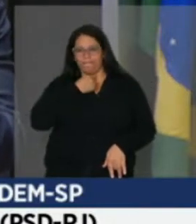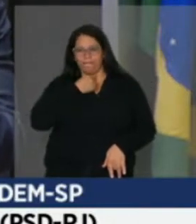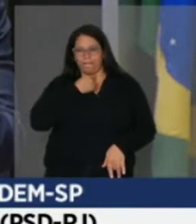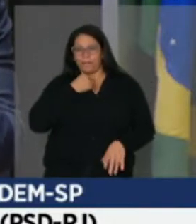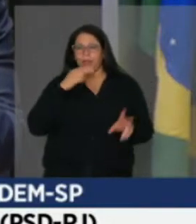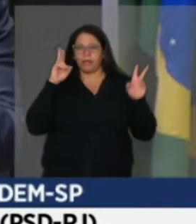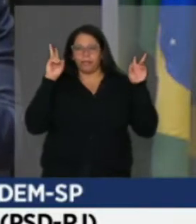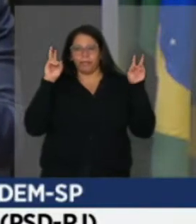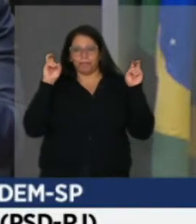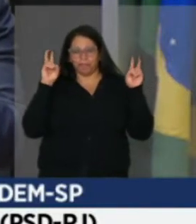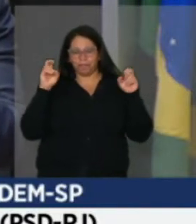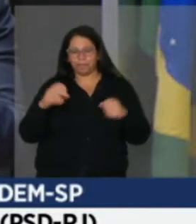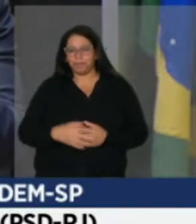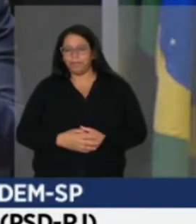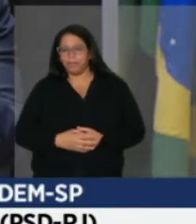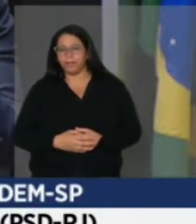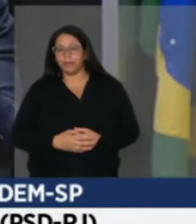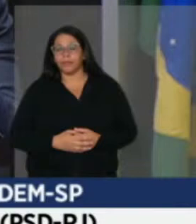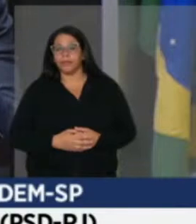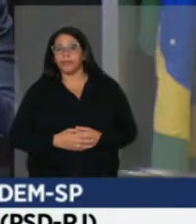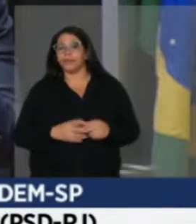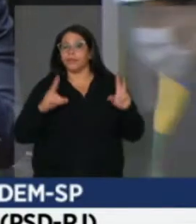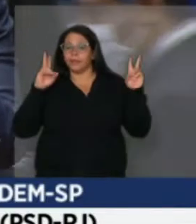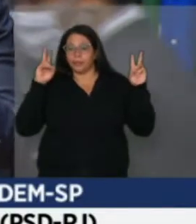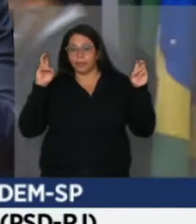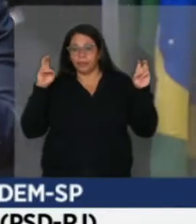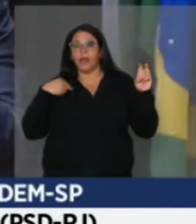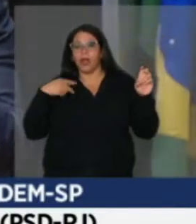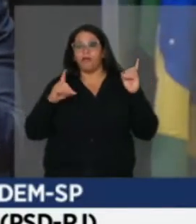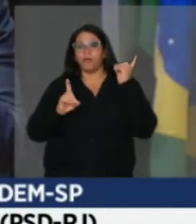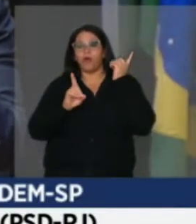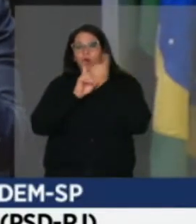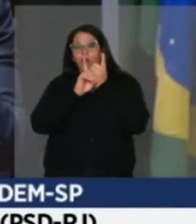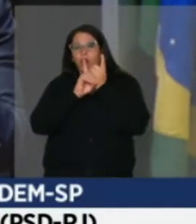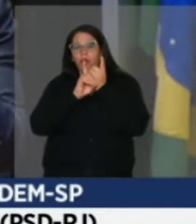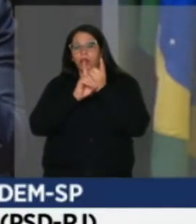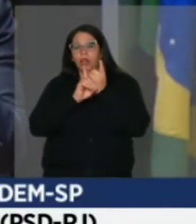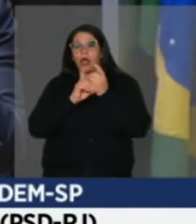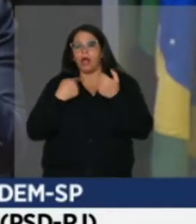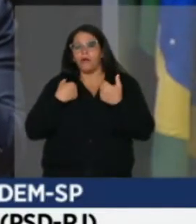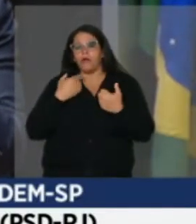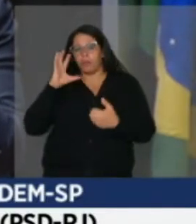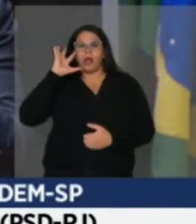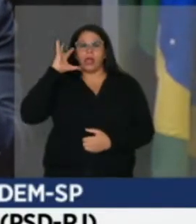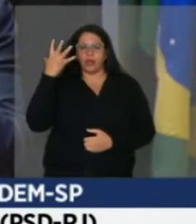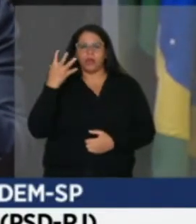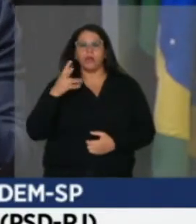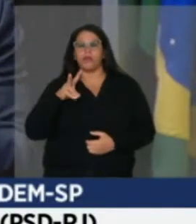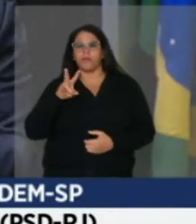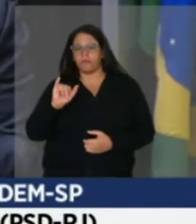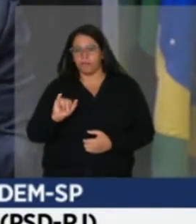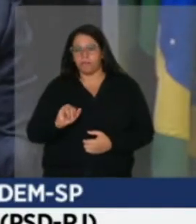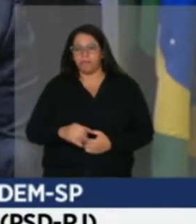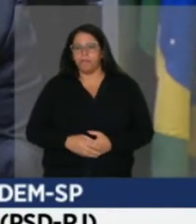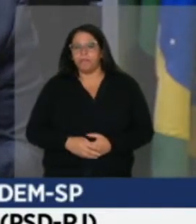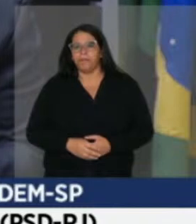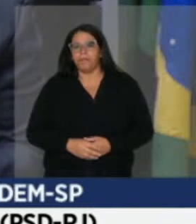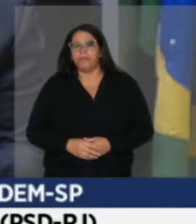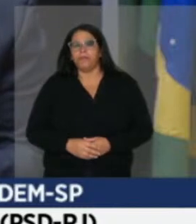aspas. Abre aspas. Mas vou encontrar um jeito, uma saída. Fecha aspas.